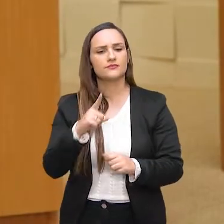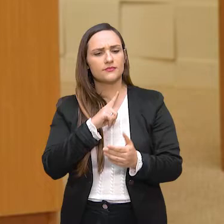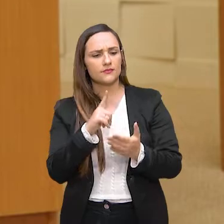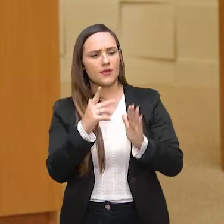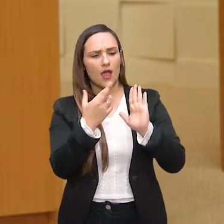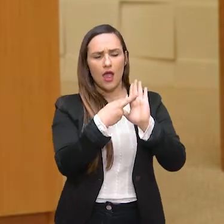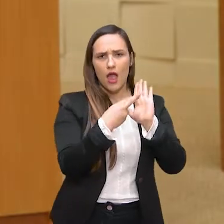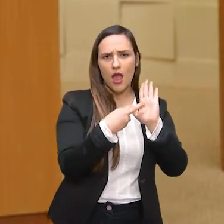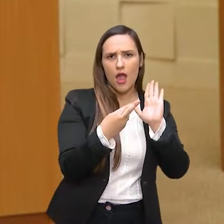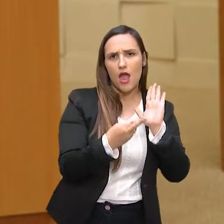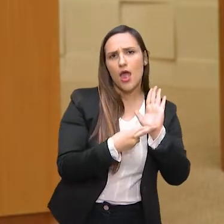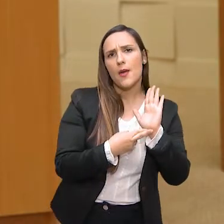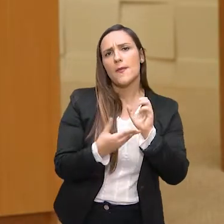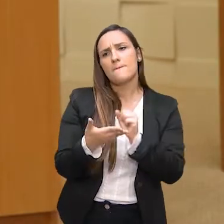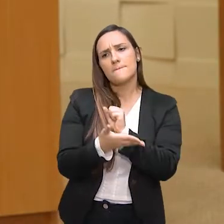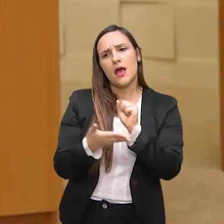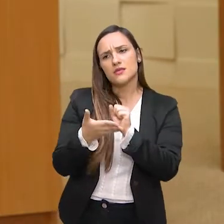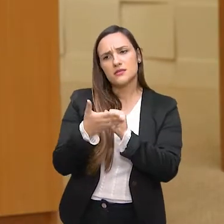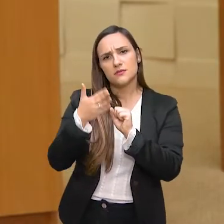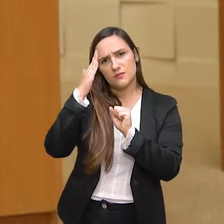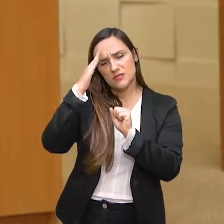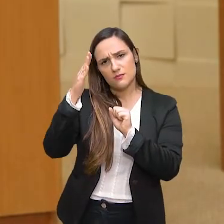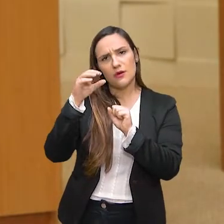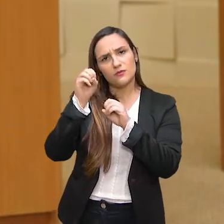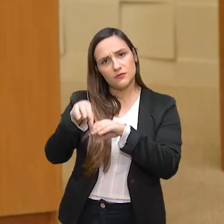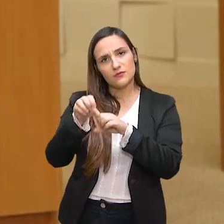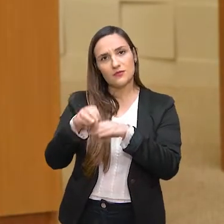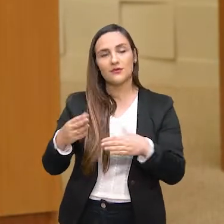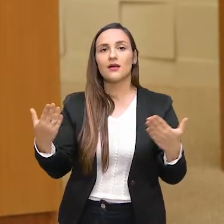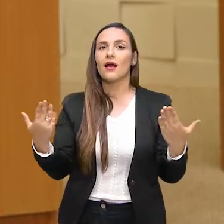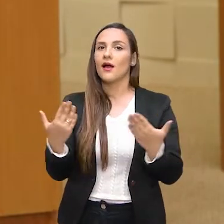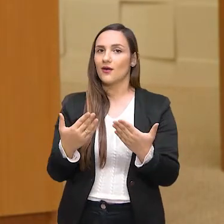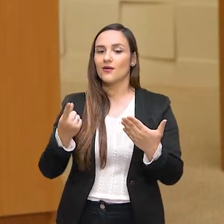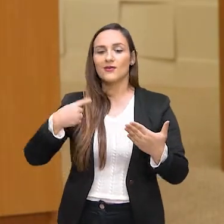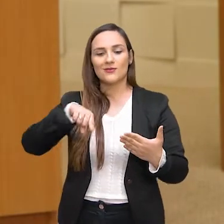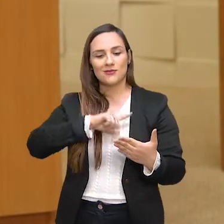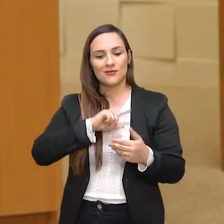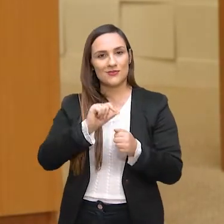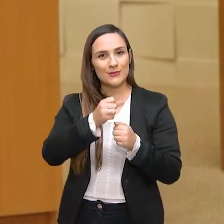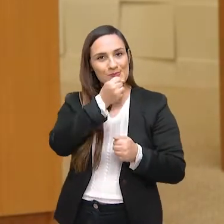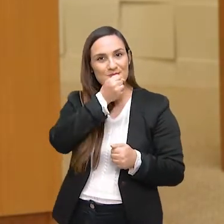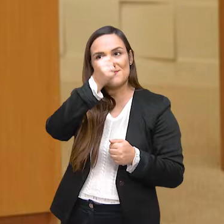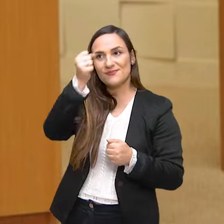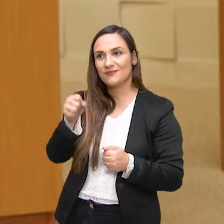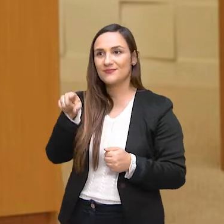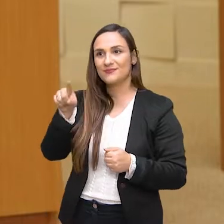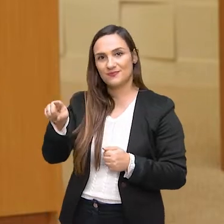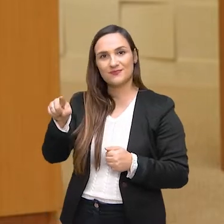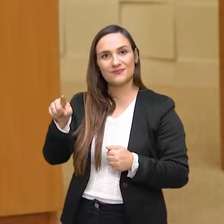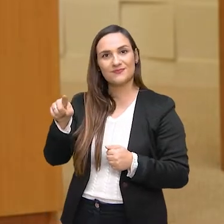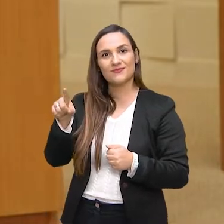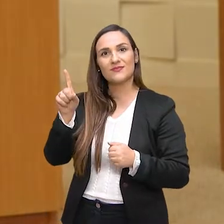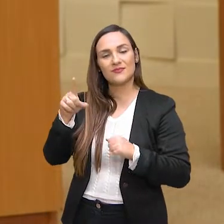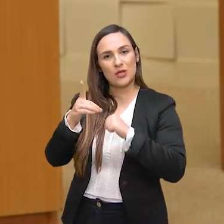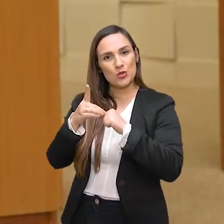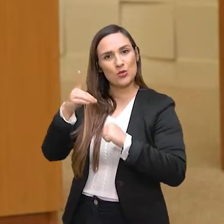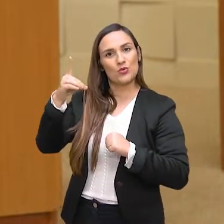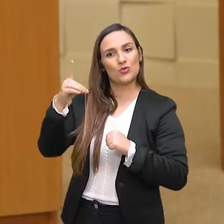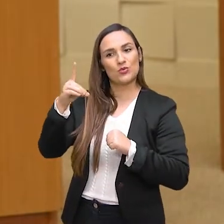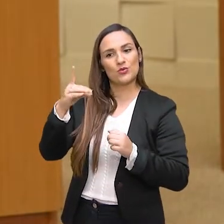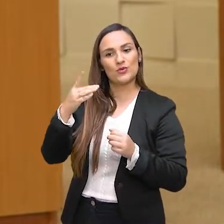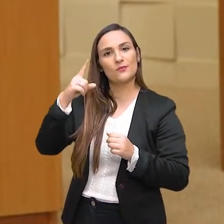que inclui normas, regras e princípios, vai ganhar clareza nessa entrevista com o doutor em